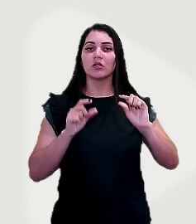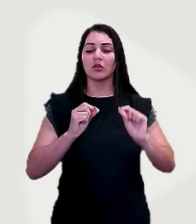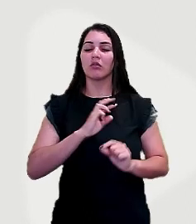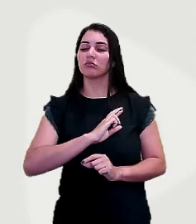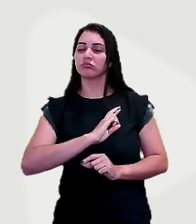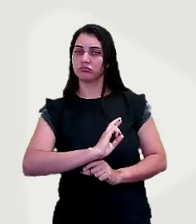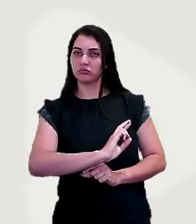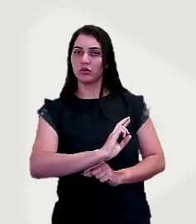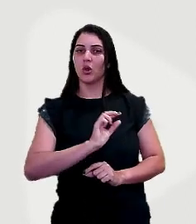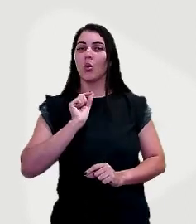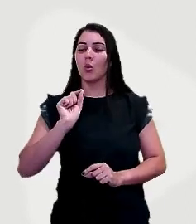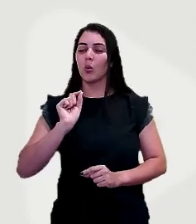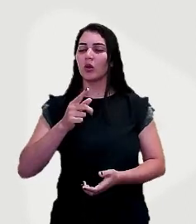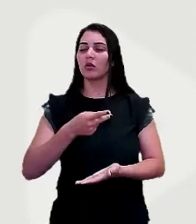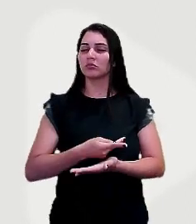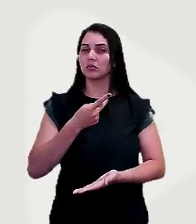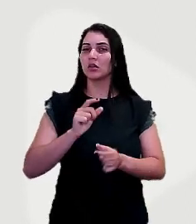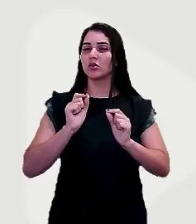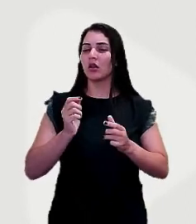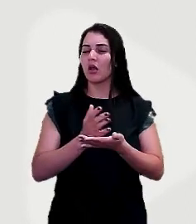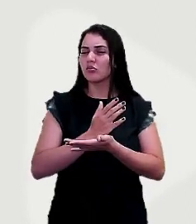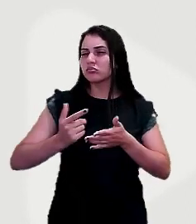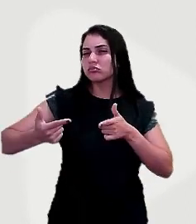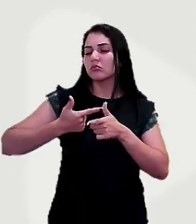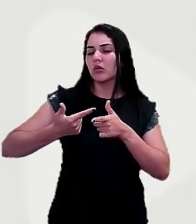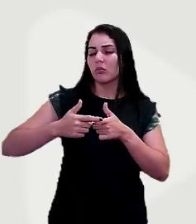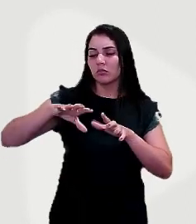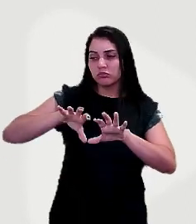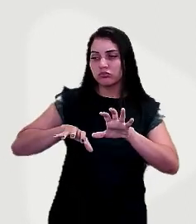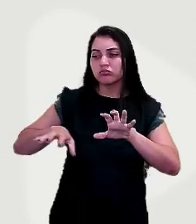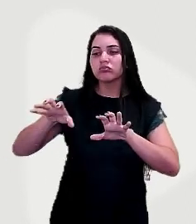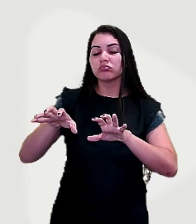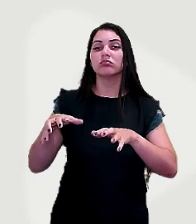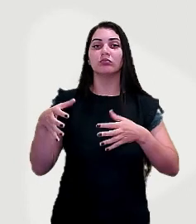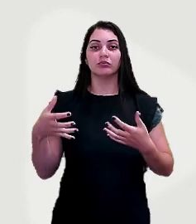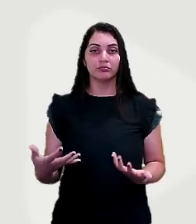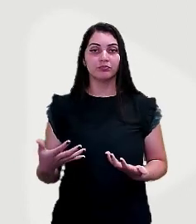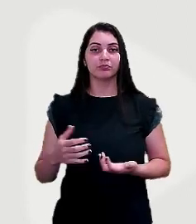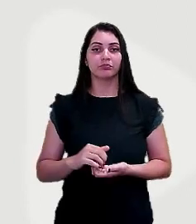religiosos, o que causa, né, alguns conflitos, né, nessas regiões, né? Então,